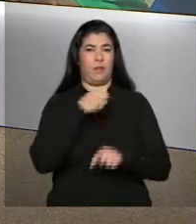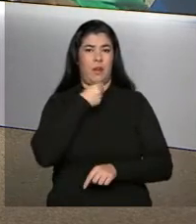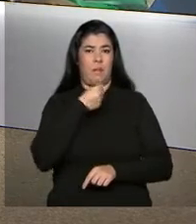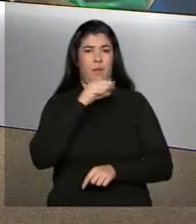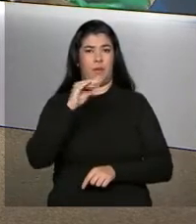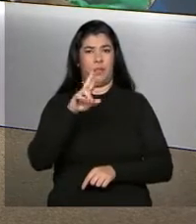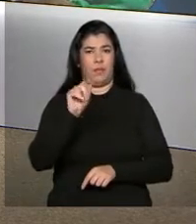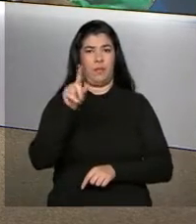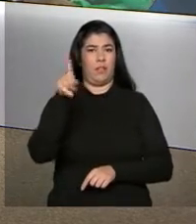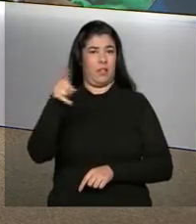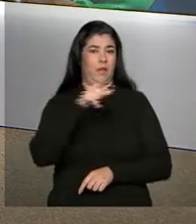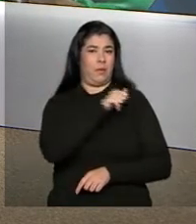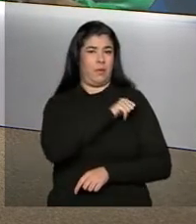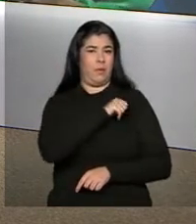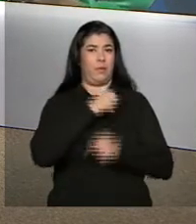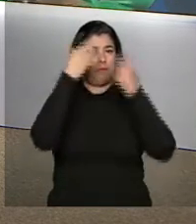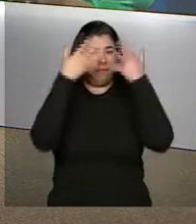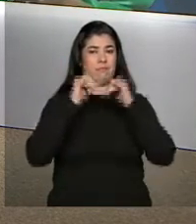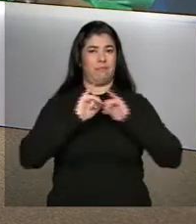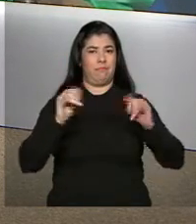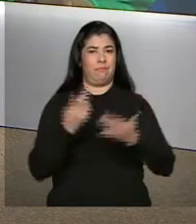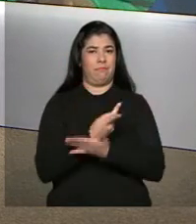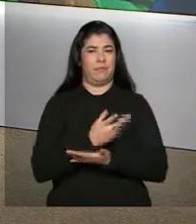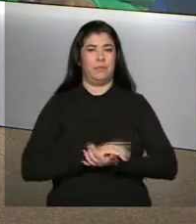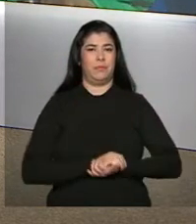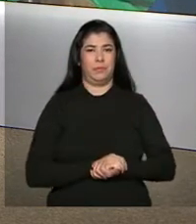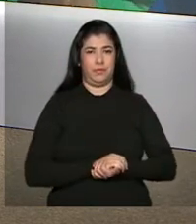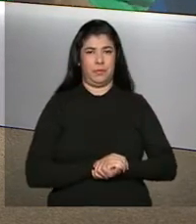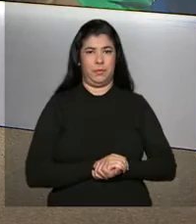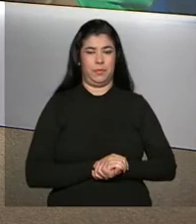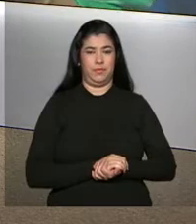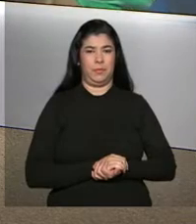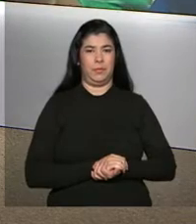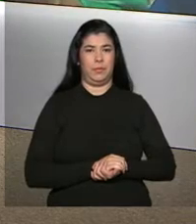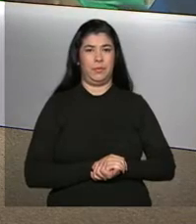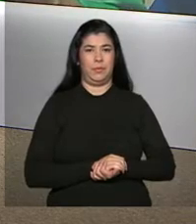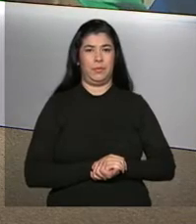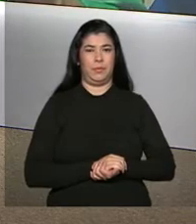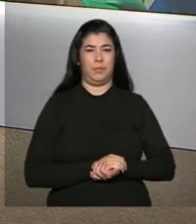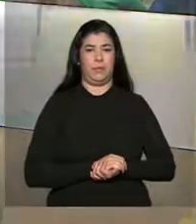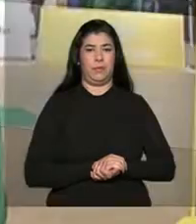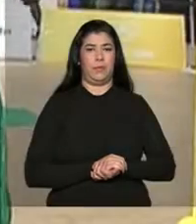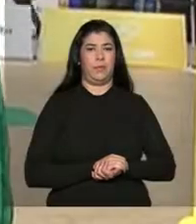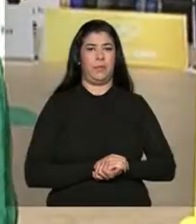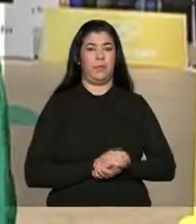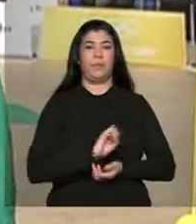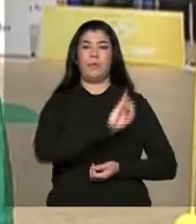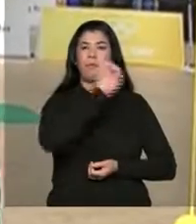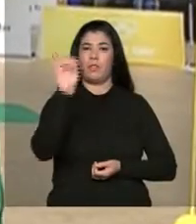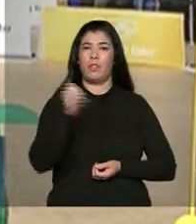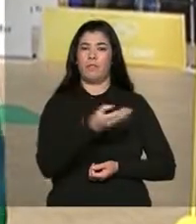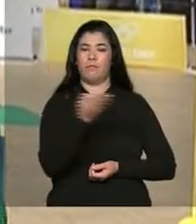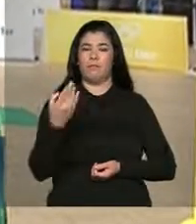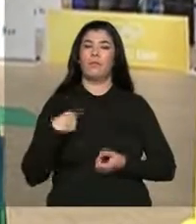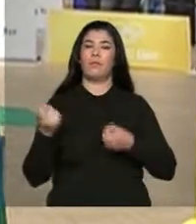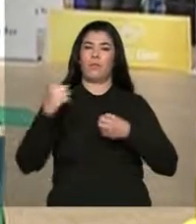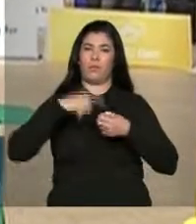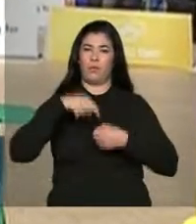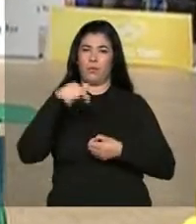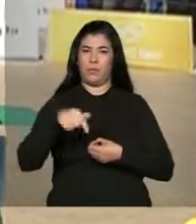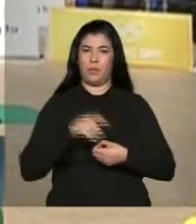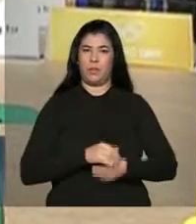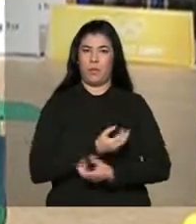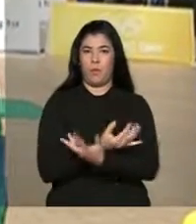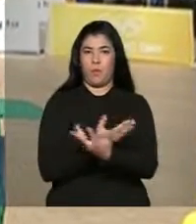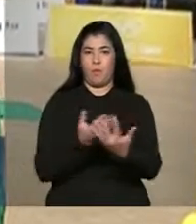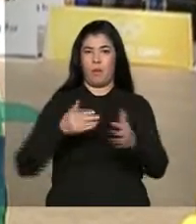janeiro e tem os detalhes carolina lá danielle olá a todos é isso mesmo voltamos aqui no parque aquático